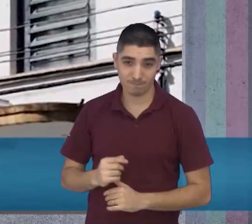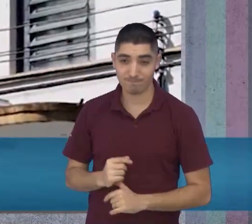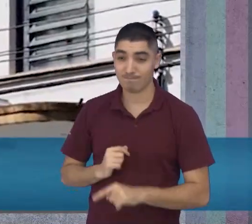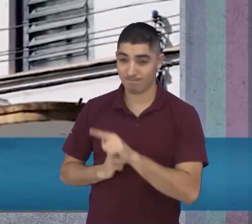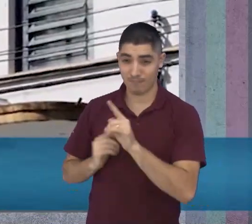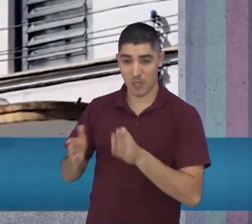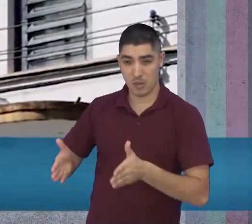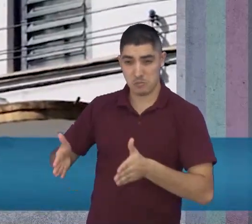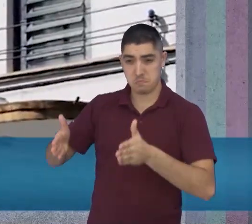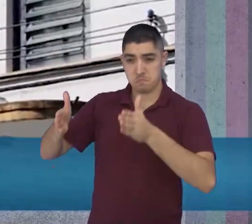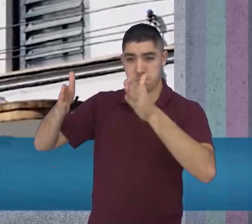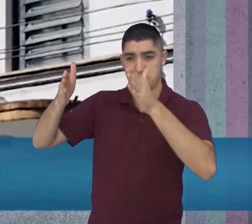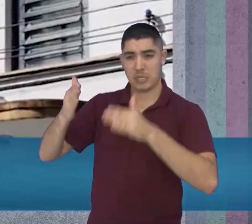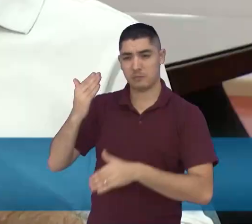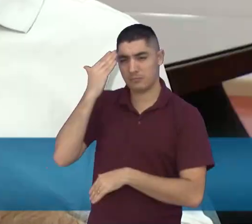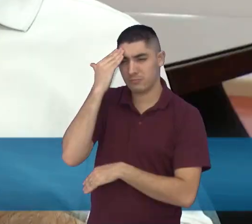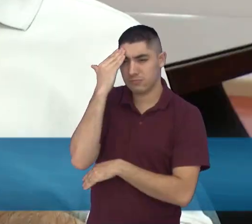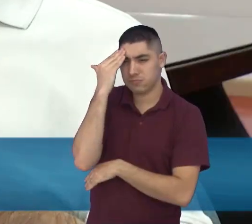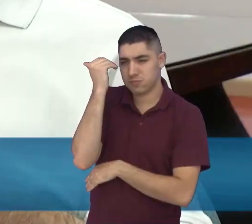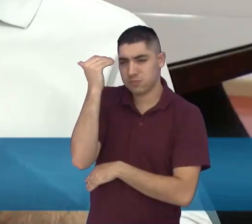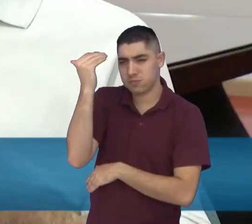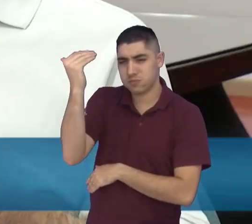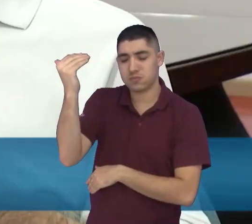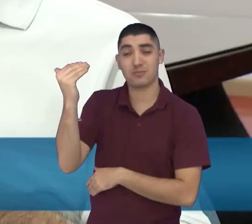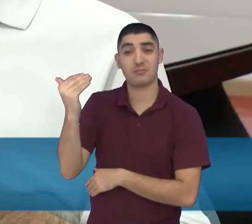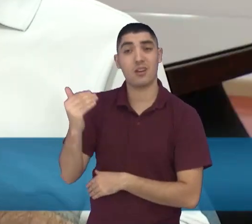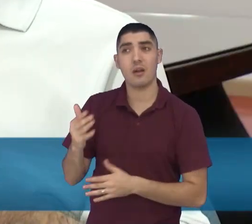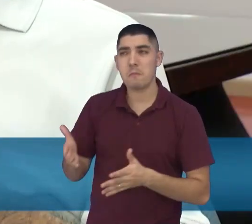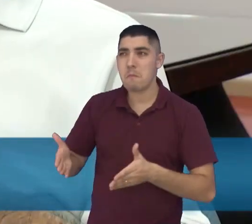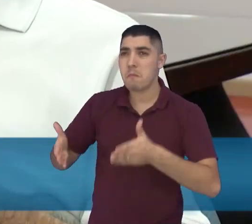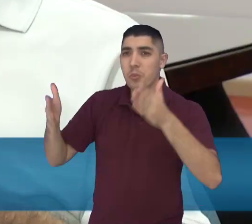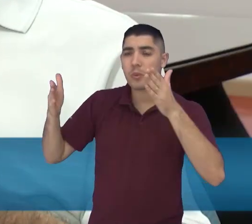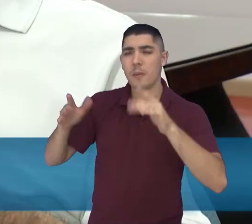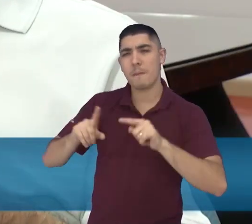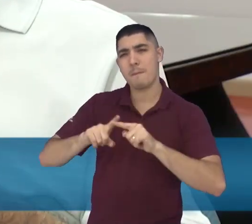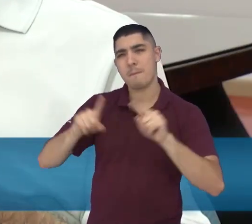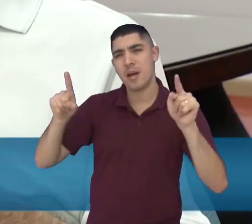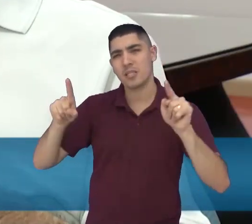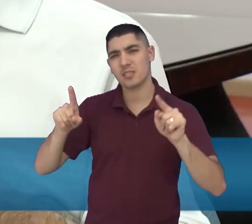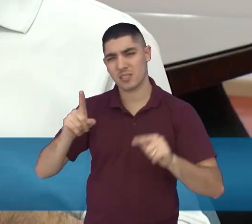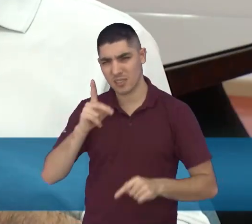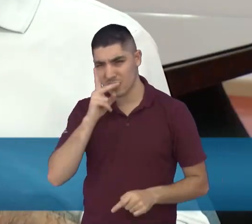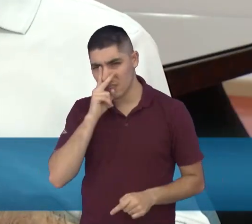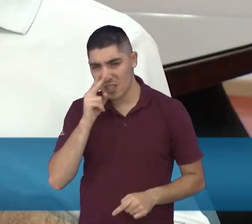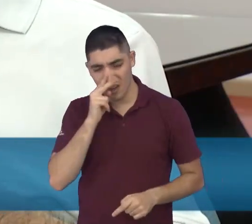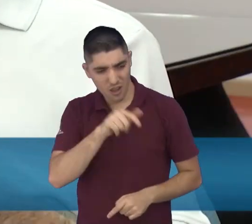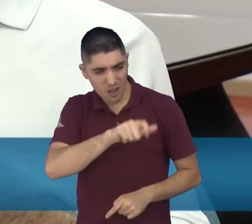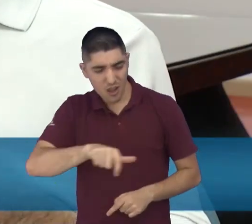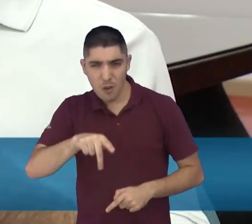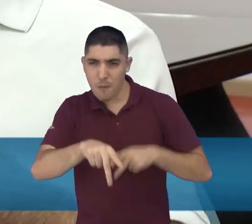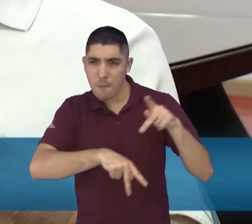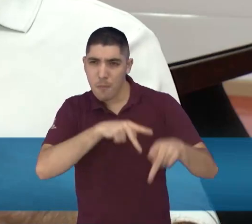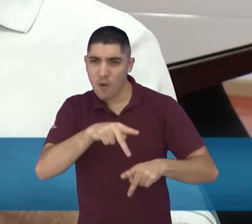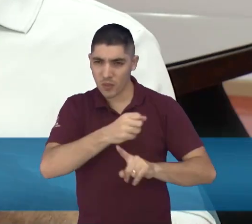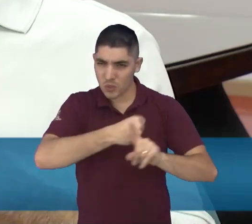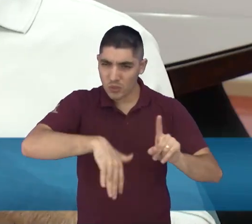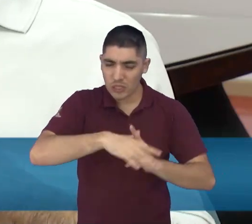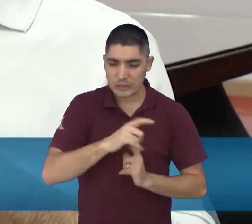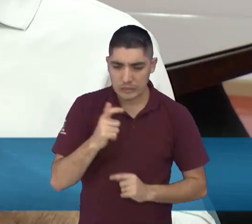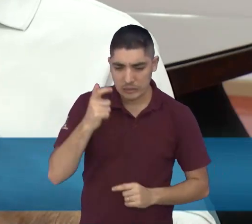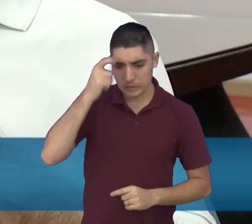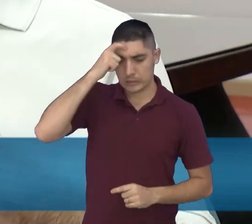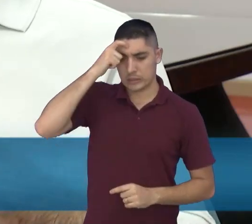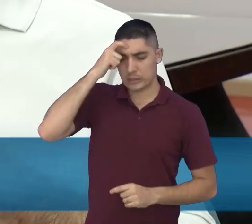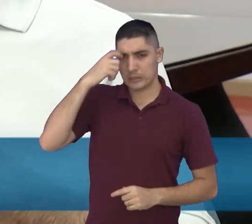prédio histórico de São José. Será que a população não tomou consciência? Se não toda a